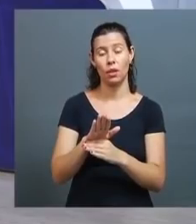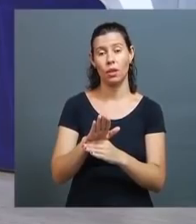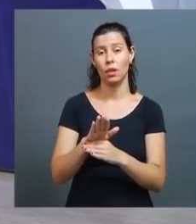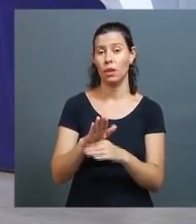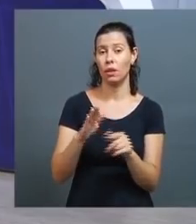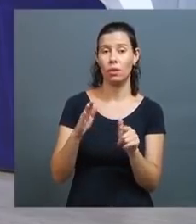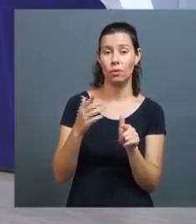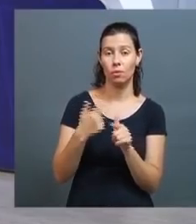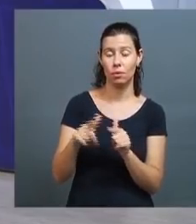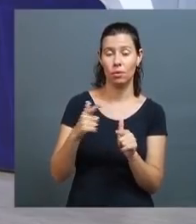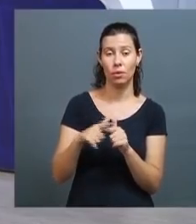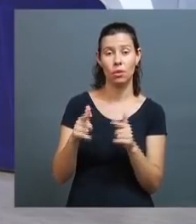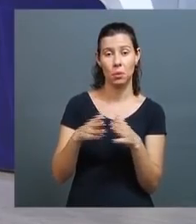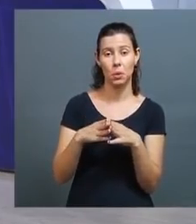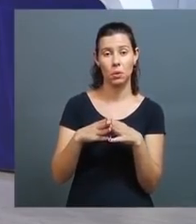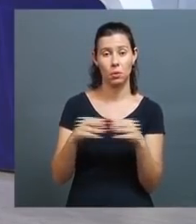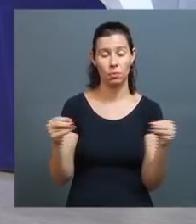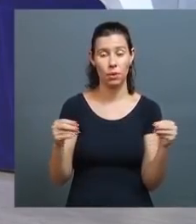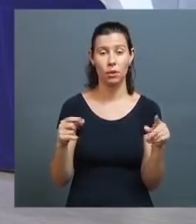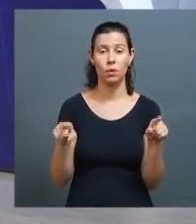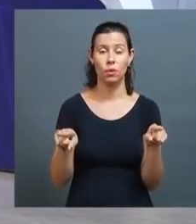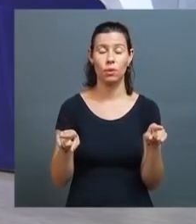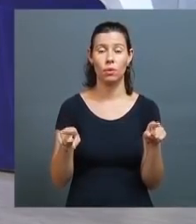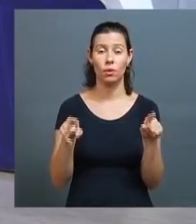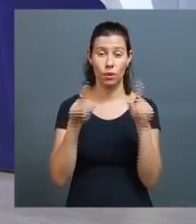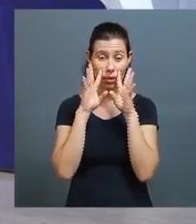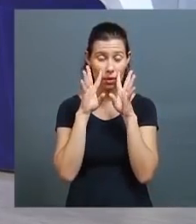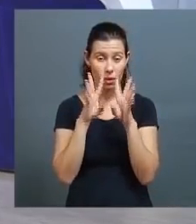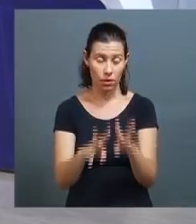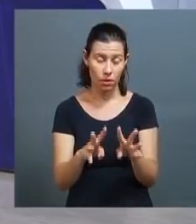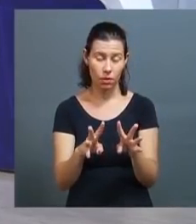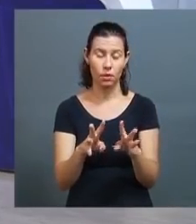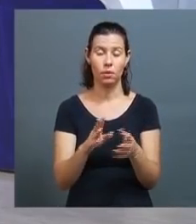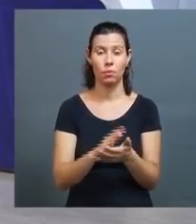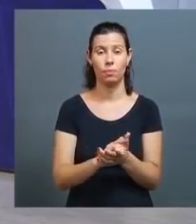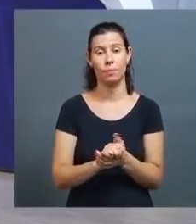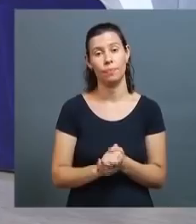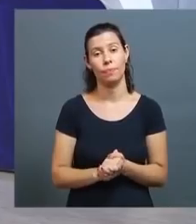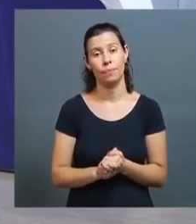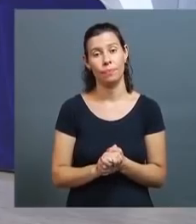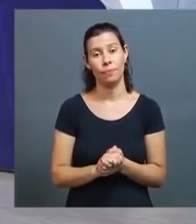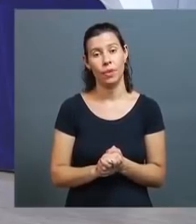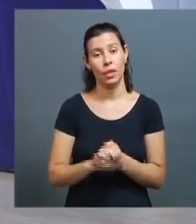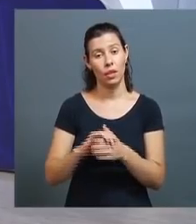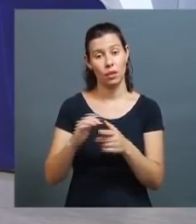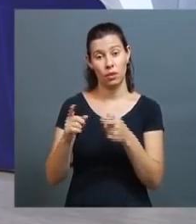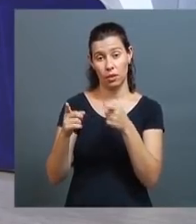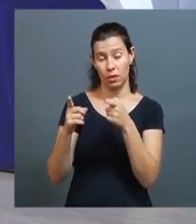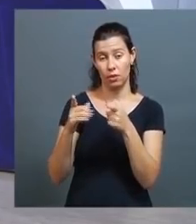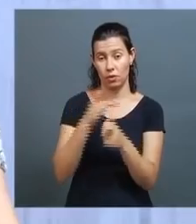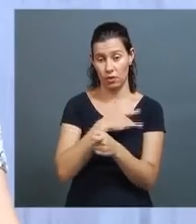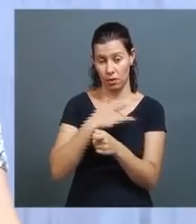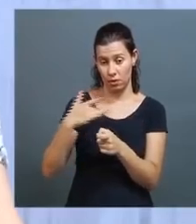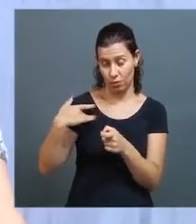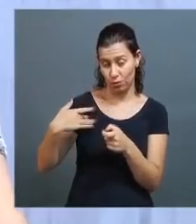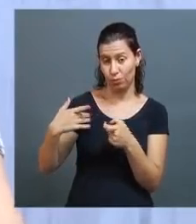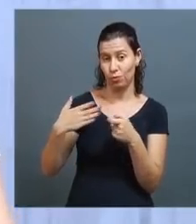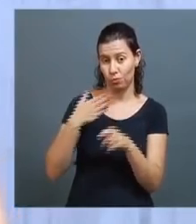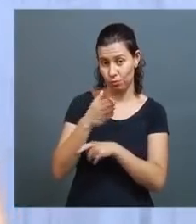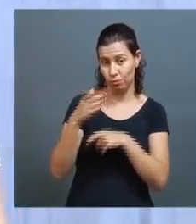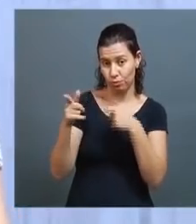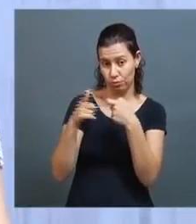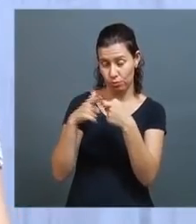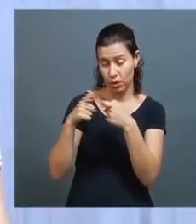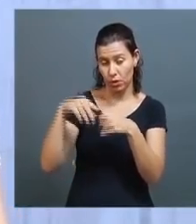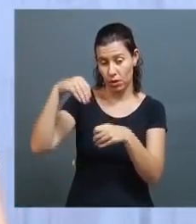por exemplo, numa atenção básica à saúde, no ambiente também escolar, né? Então,